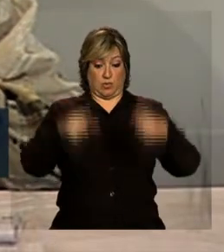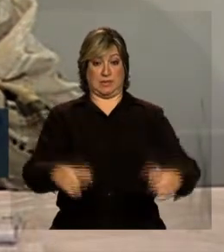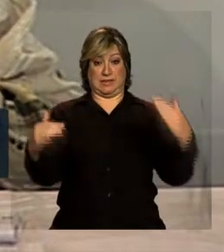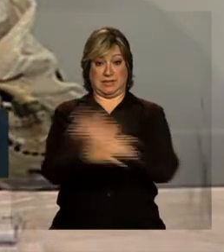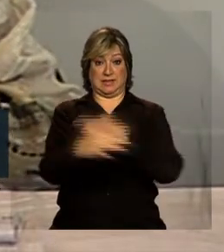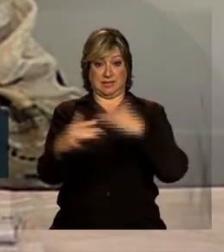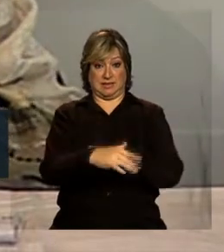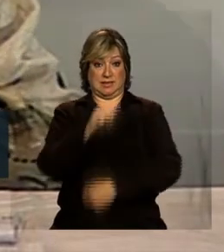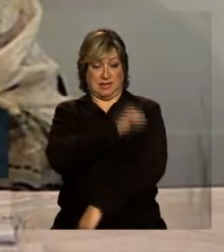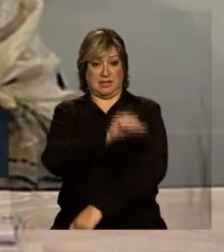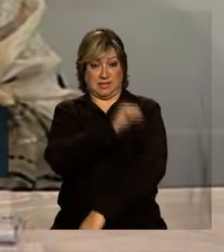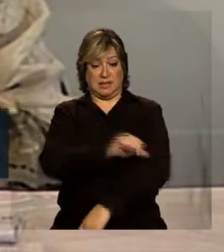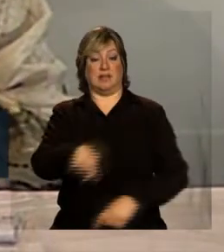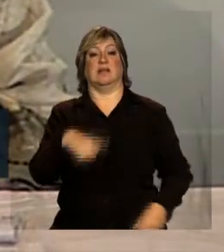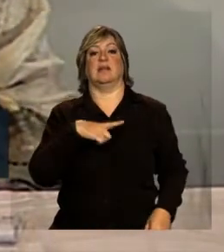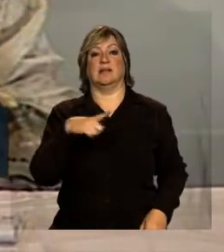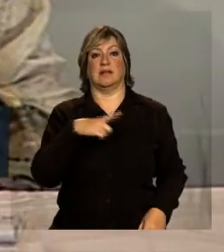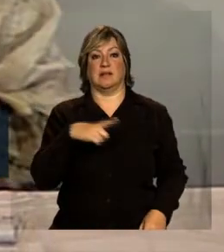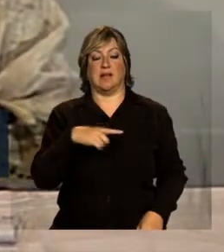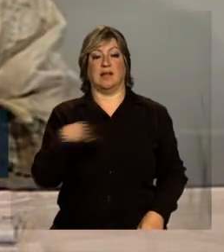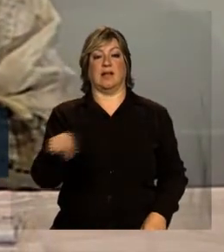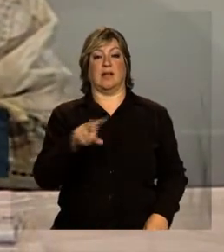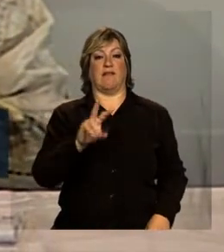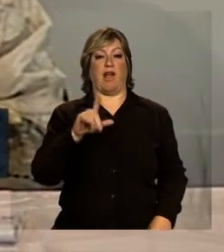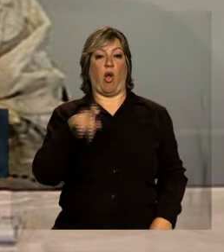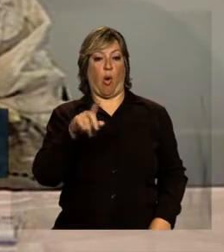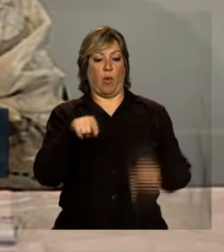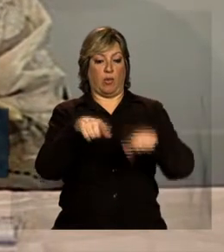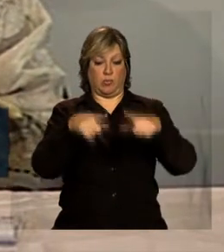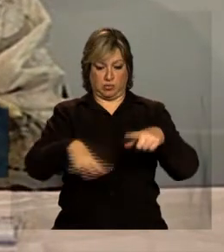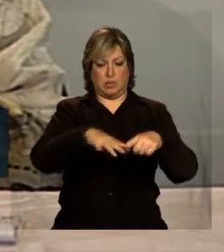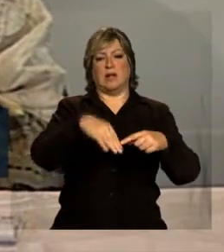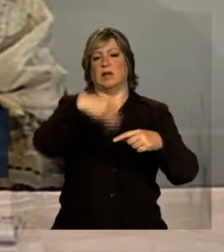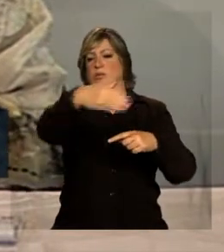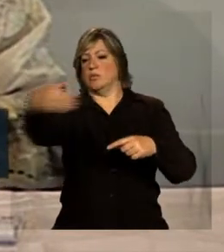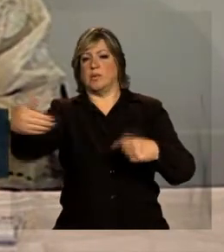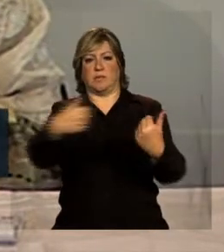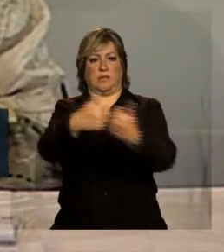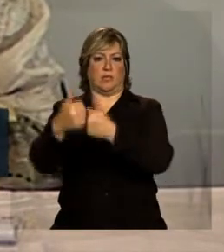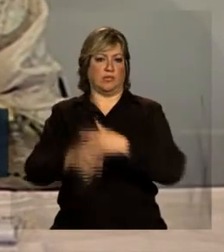ele abriga, para além do Valongo, e em todas as suas imediações,